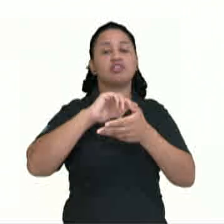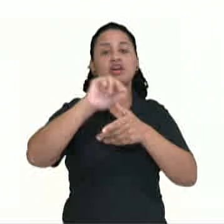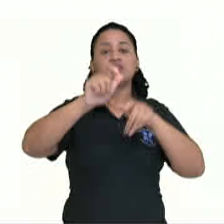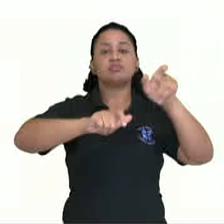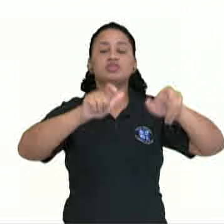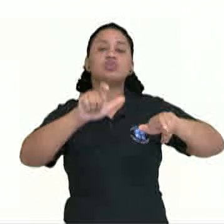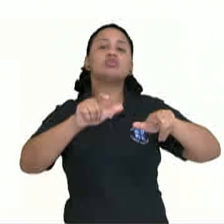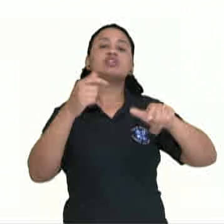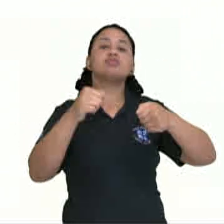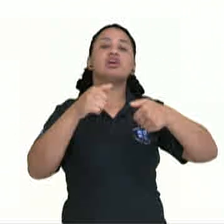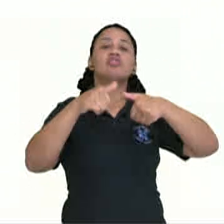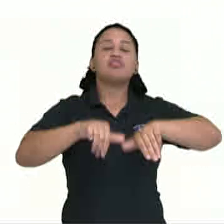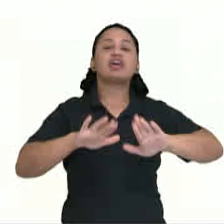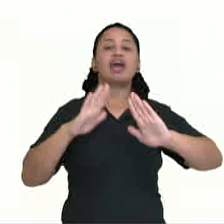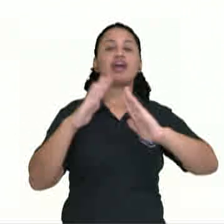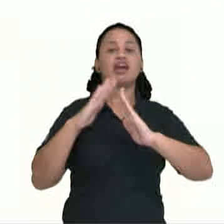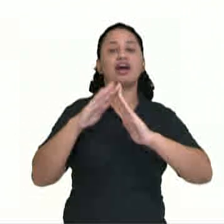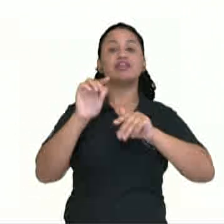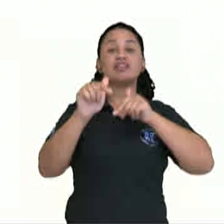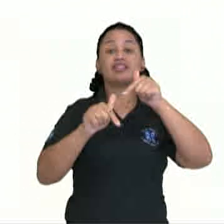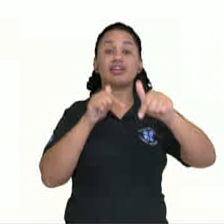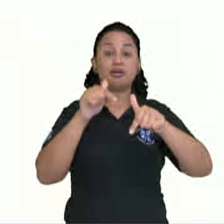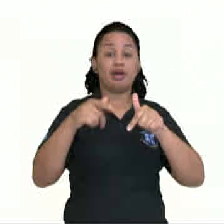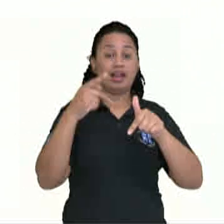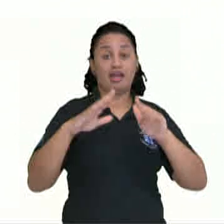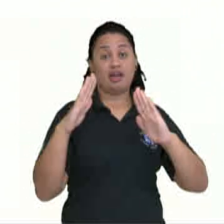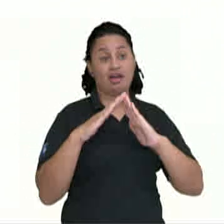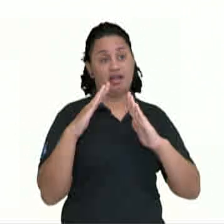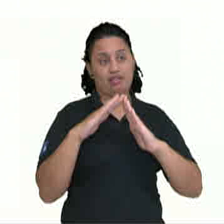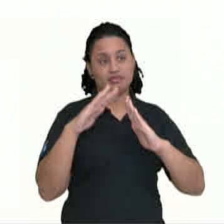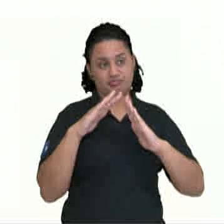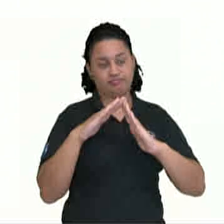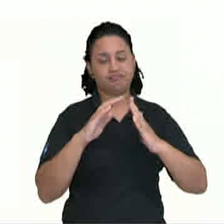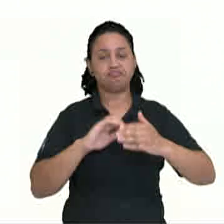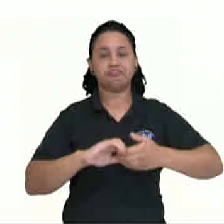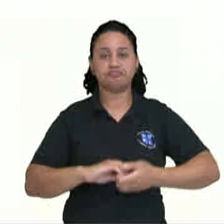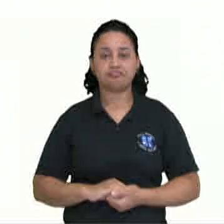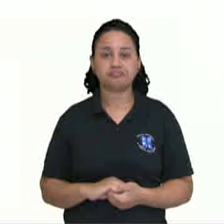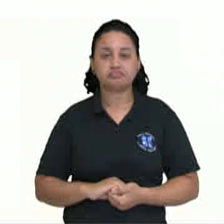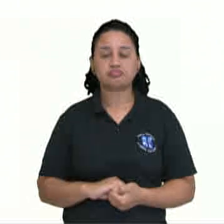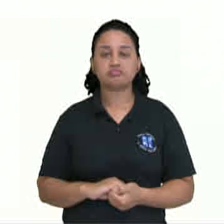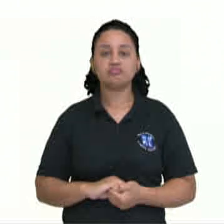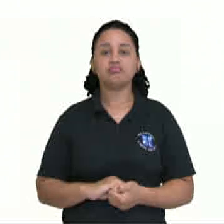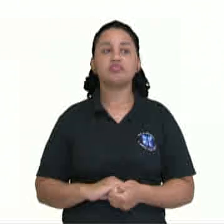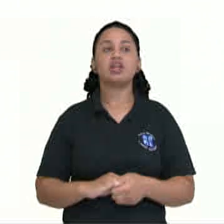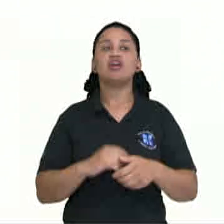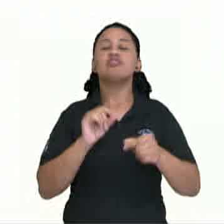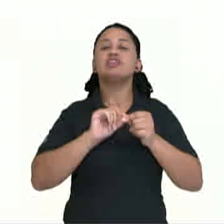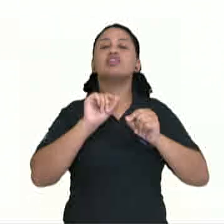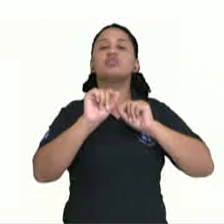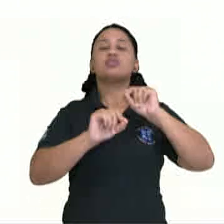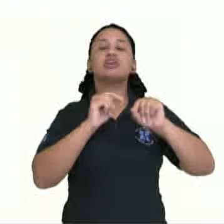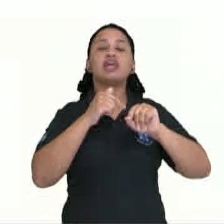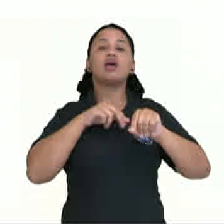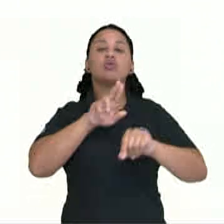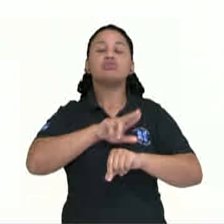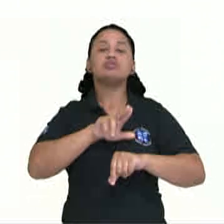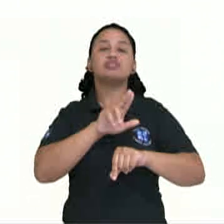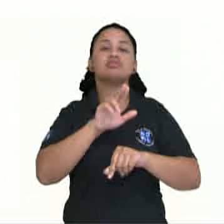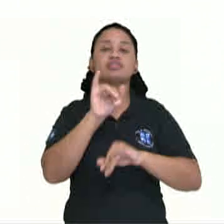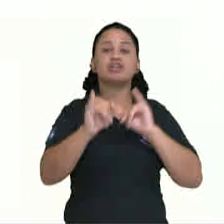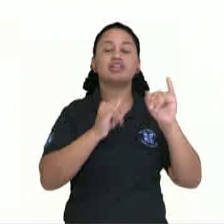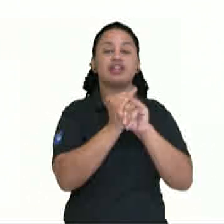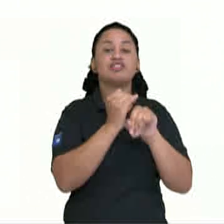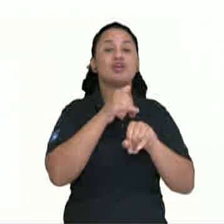que adotar o teletrabalho ou home office, como também é chamado, fazendo com que o uso da internet